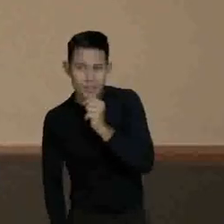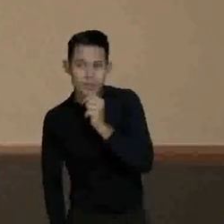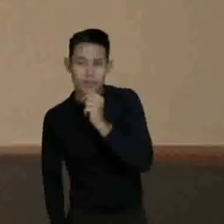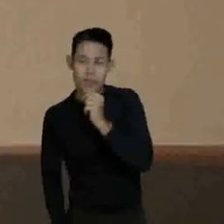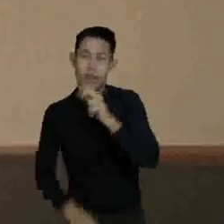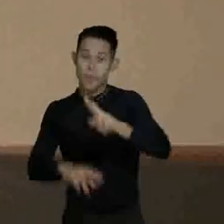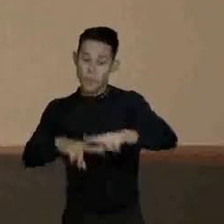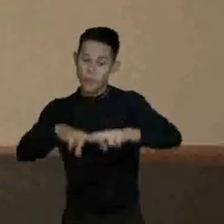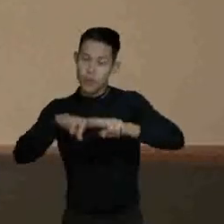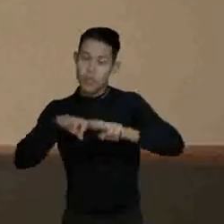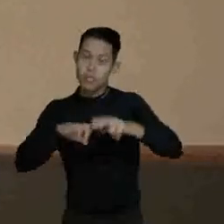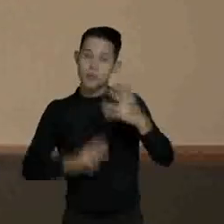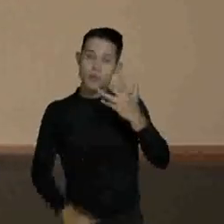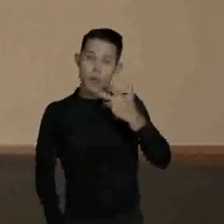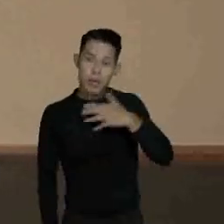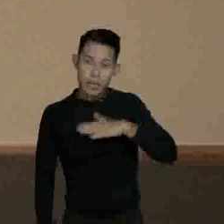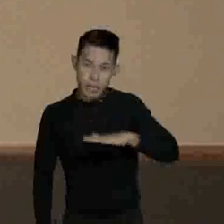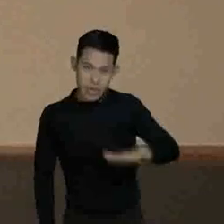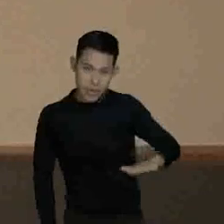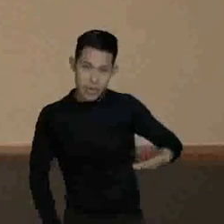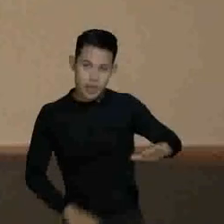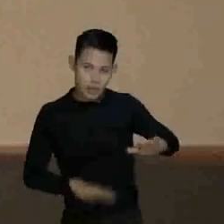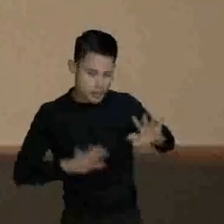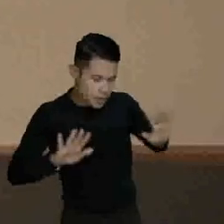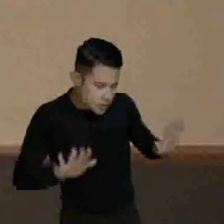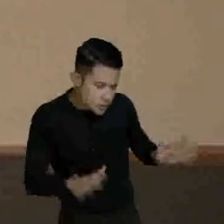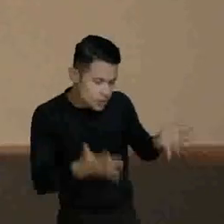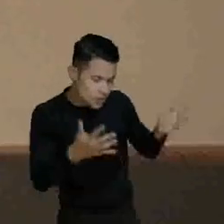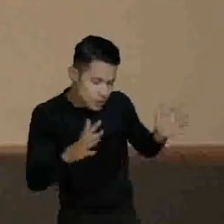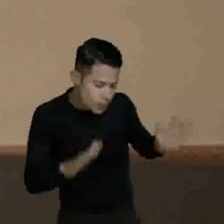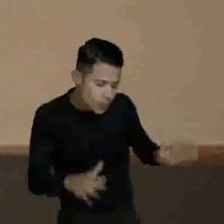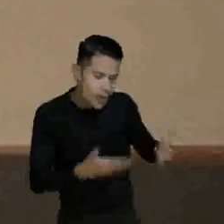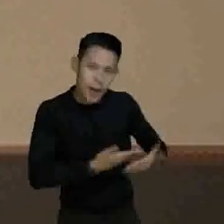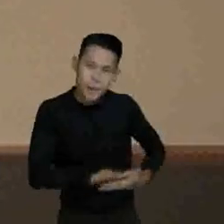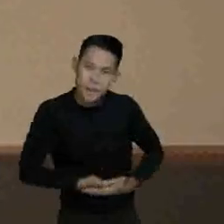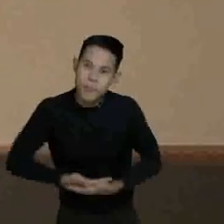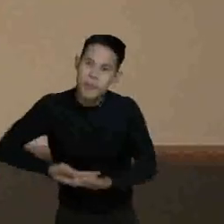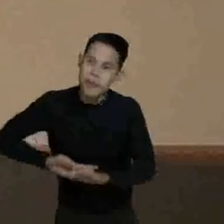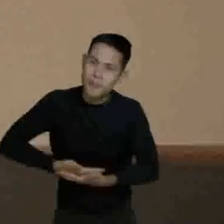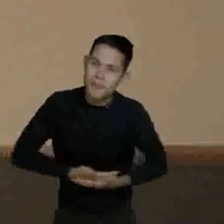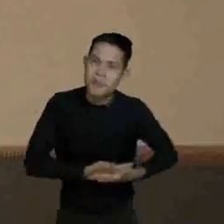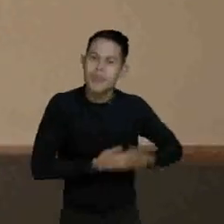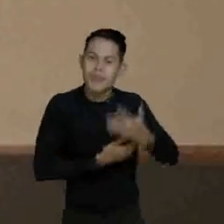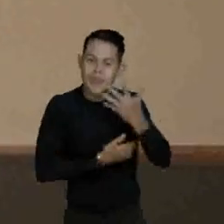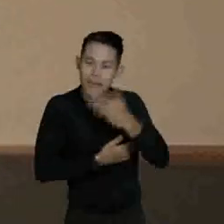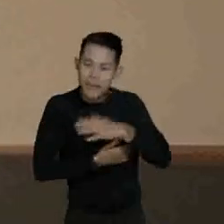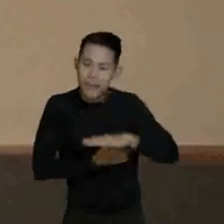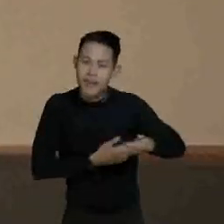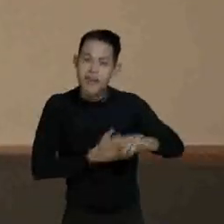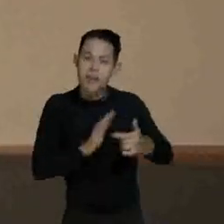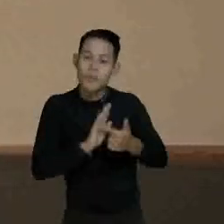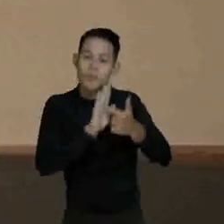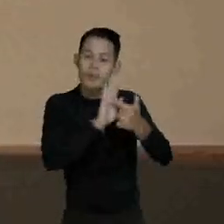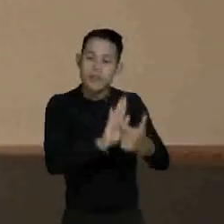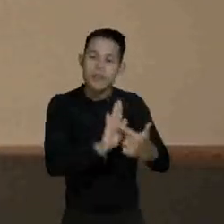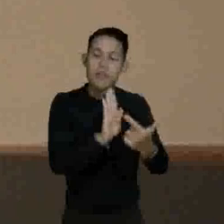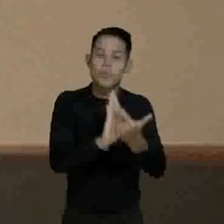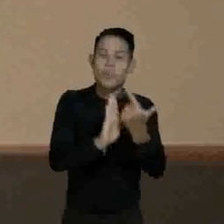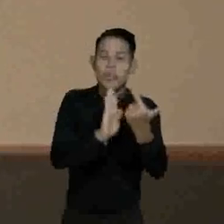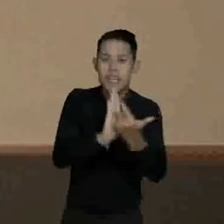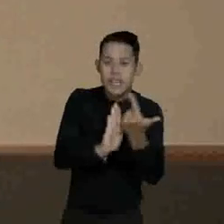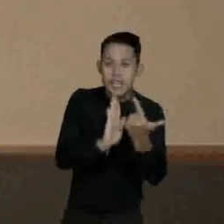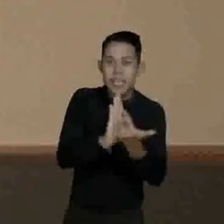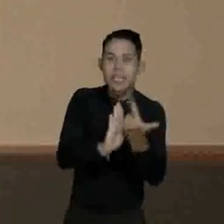desde pequenininho estimular esses bebês essas crianças né mostrando livros já cantando musiquinhas que rimam que o